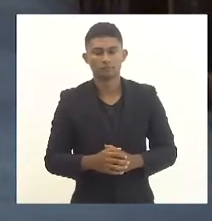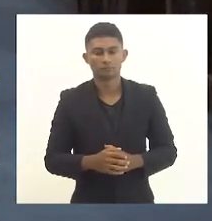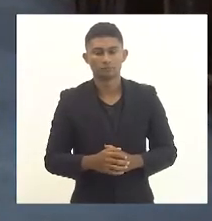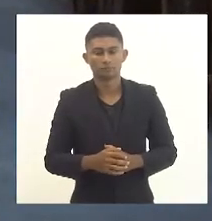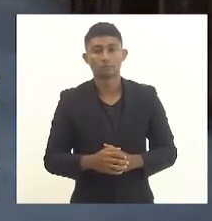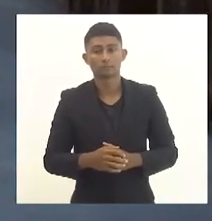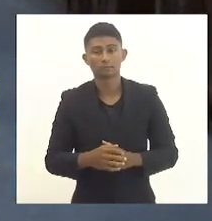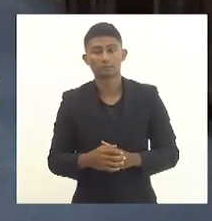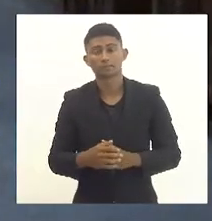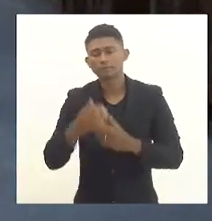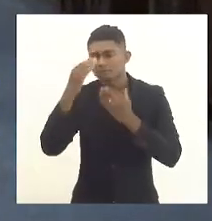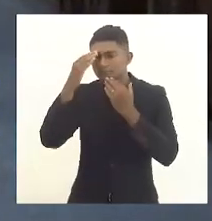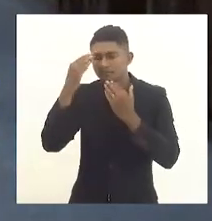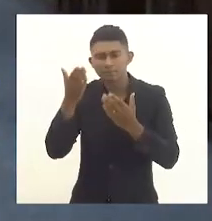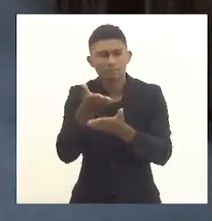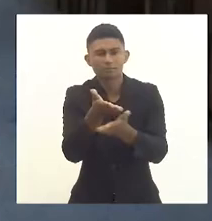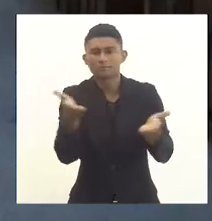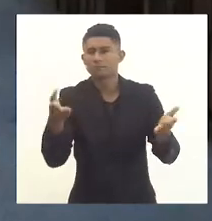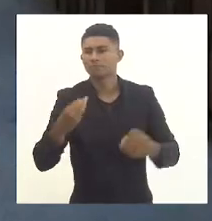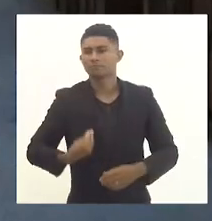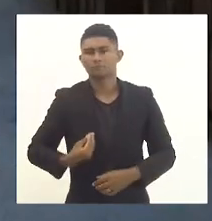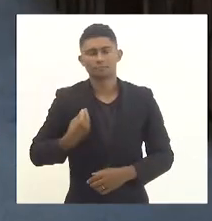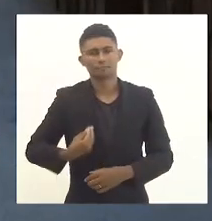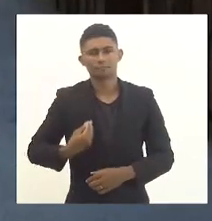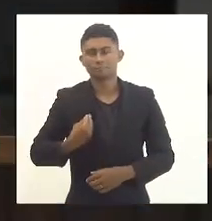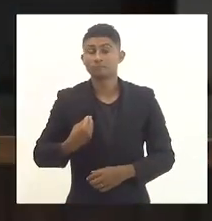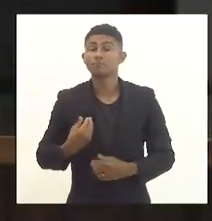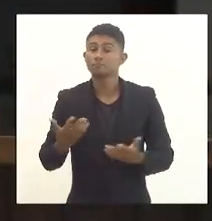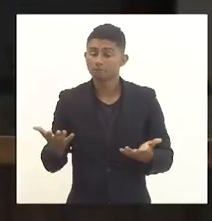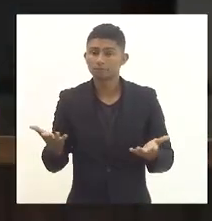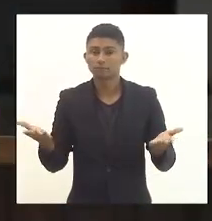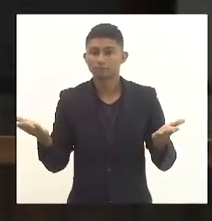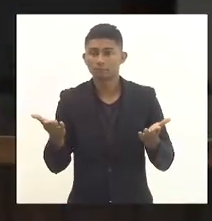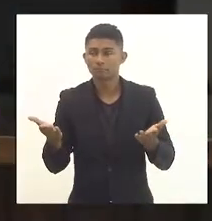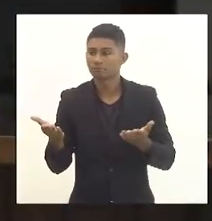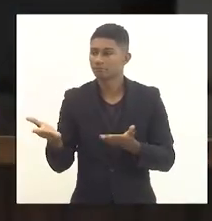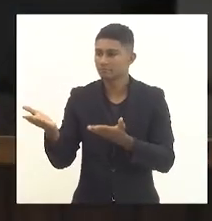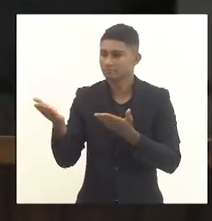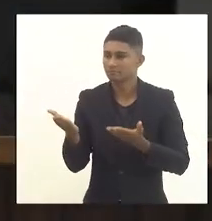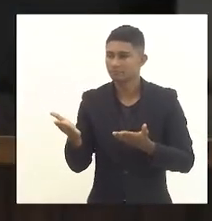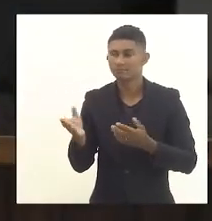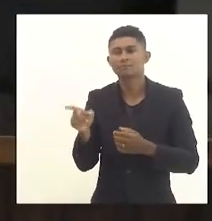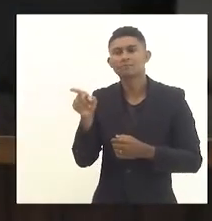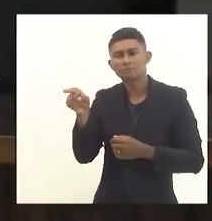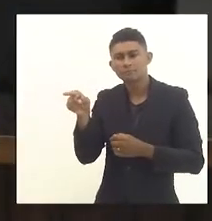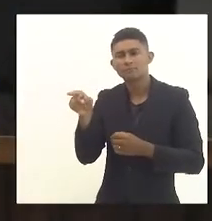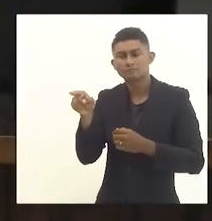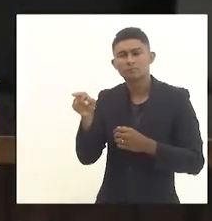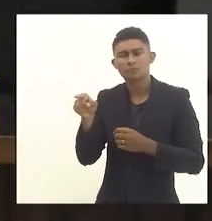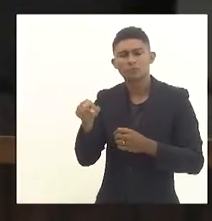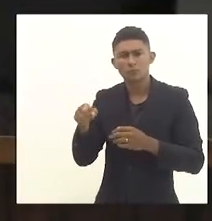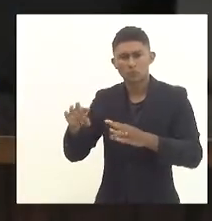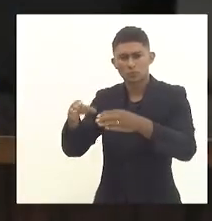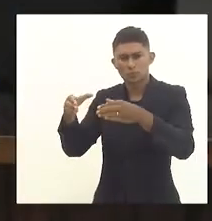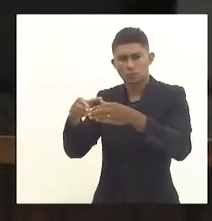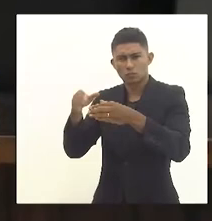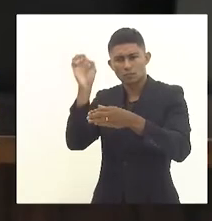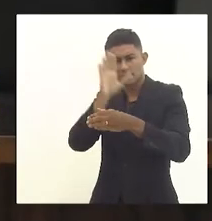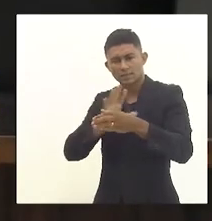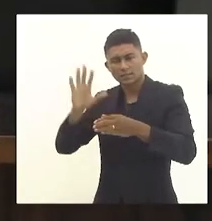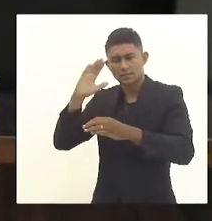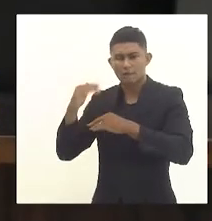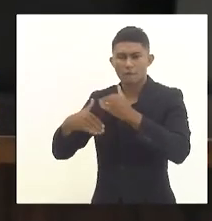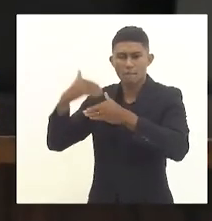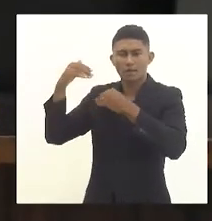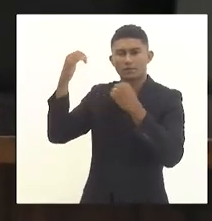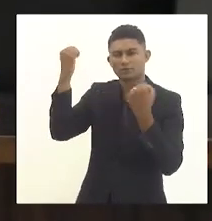Mais uma vez, agradecer a presença de todos. Passo a palavra ao presidente da Agência Brasileira de Desenvolvimento Industrial, senhor Igor Calvete,